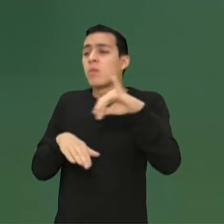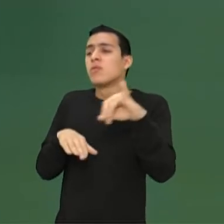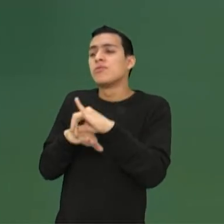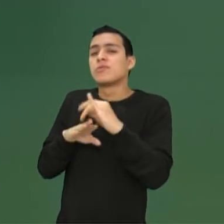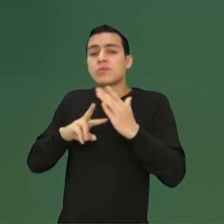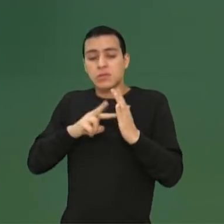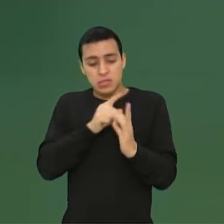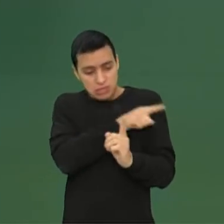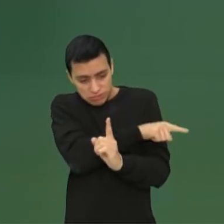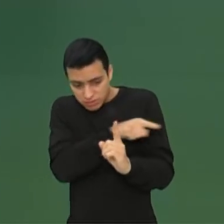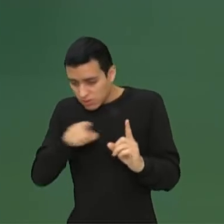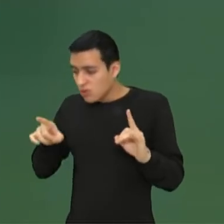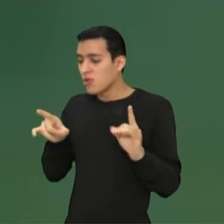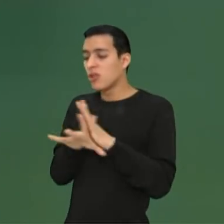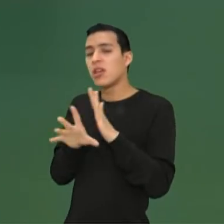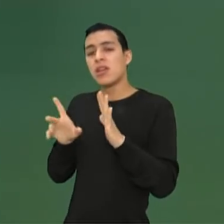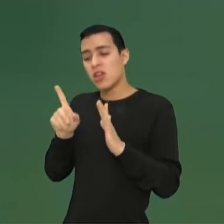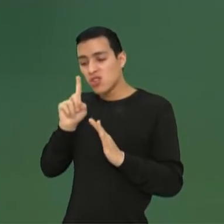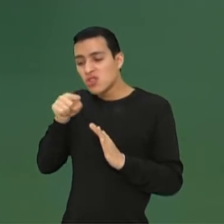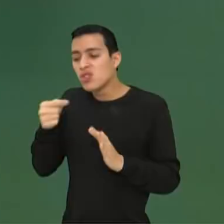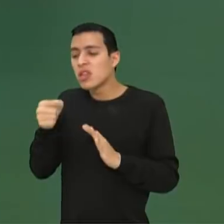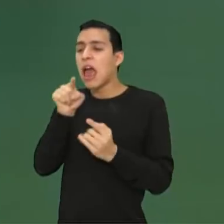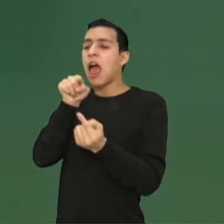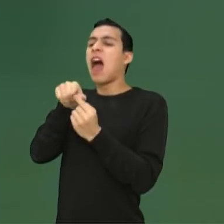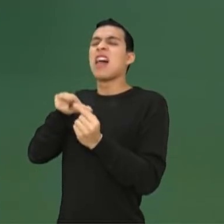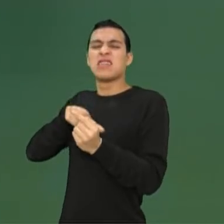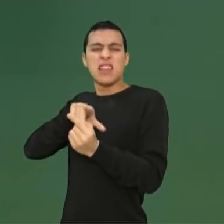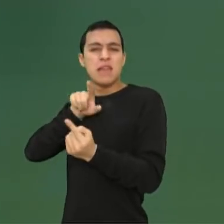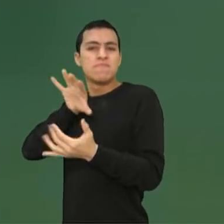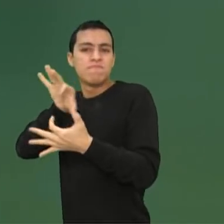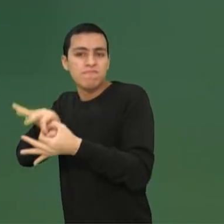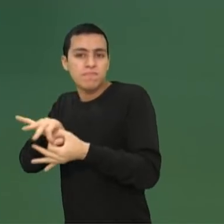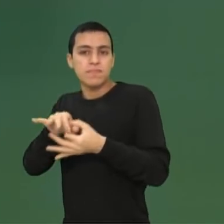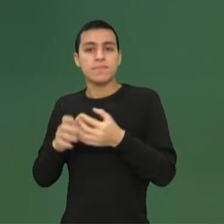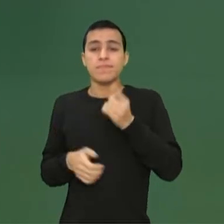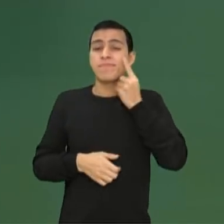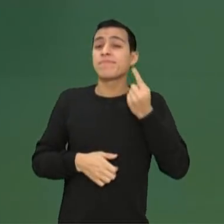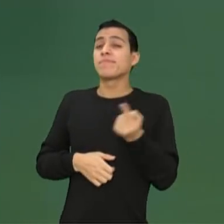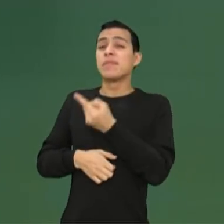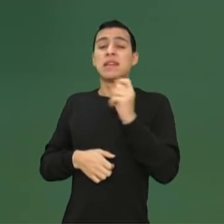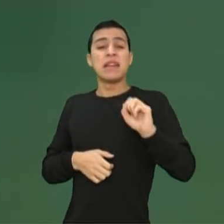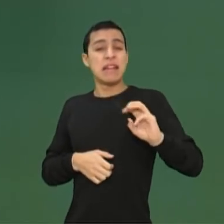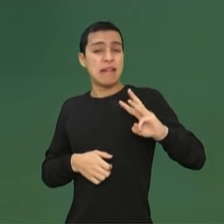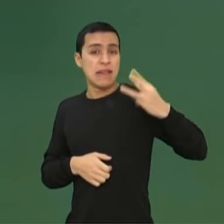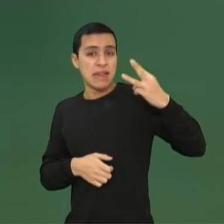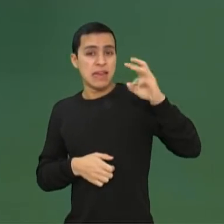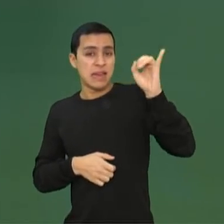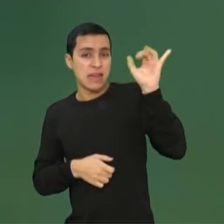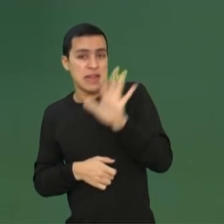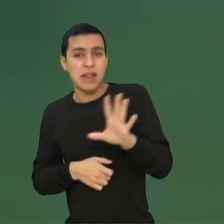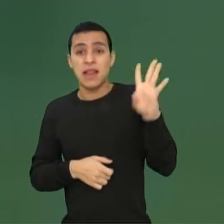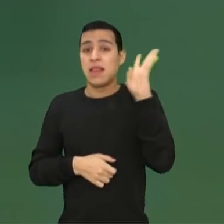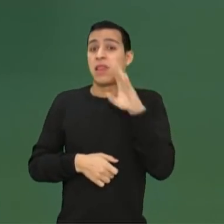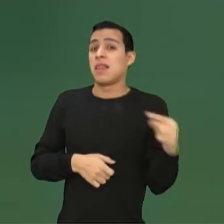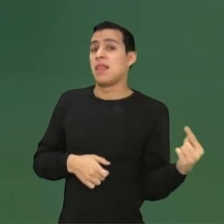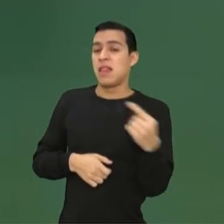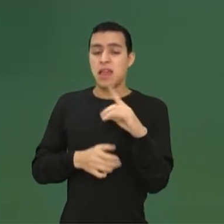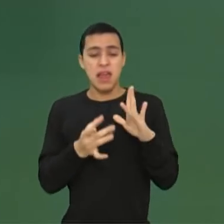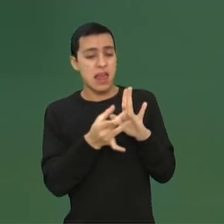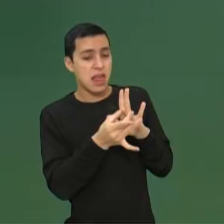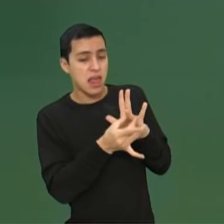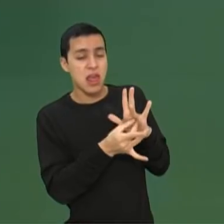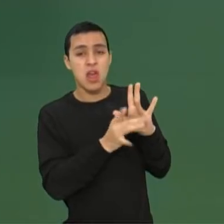objeto, que tem uma função no meu cotidiano. Então, eu trouxe para vocês 3 imagens, olha que legal! Anéis de